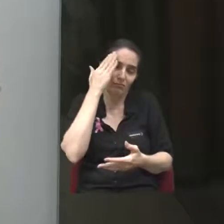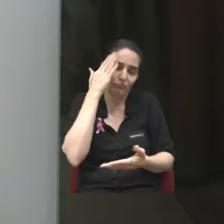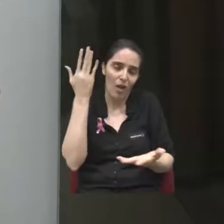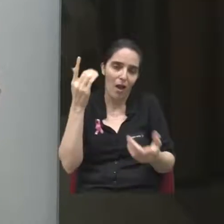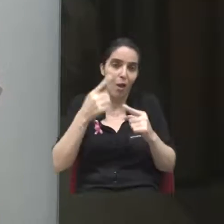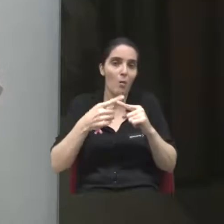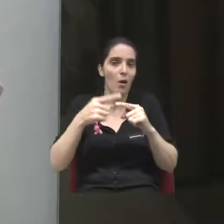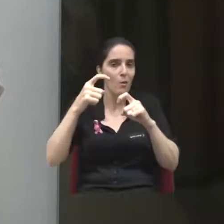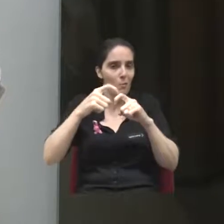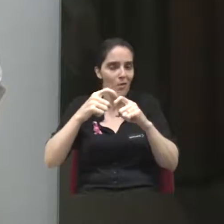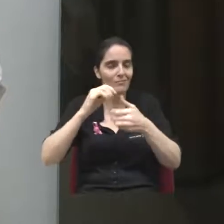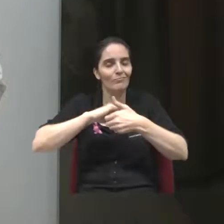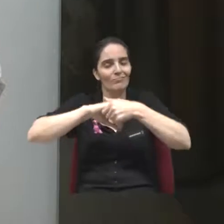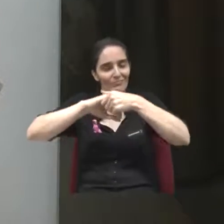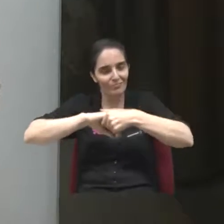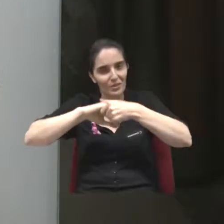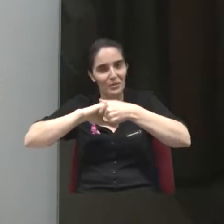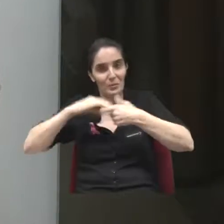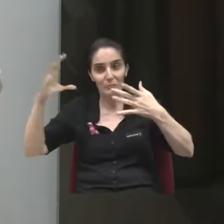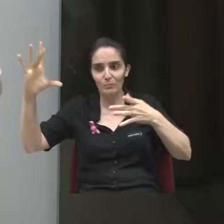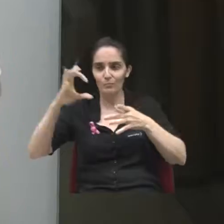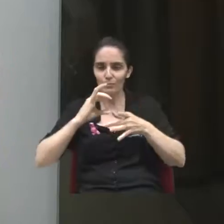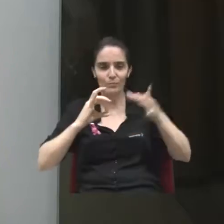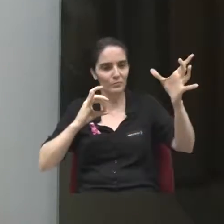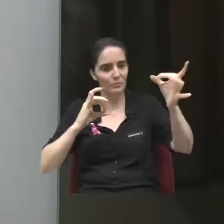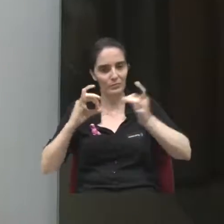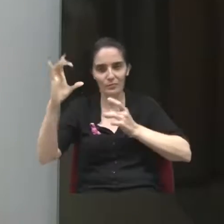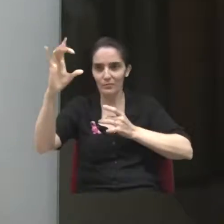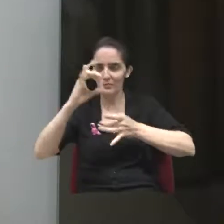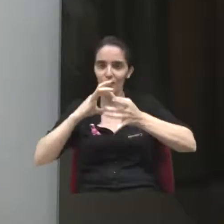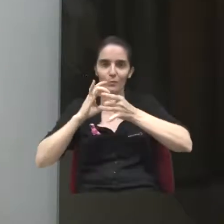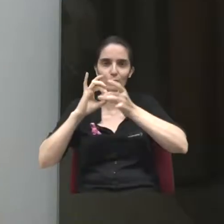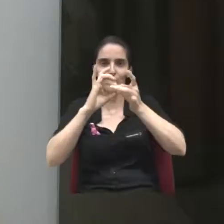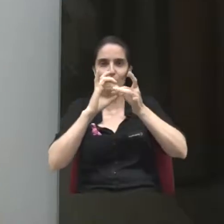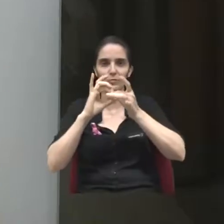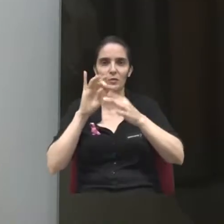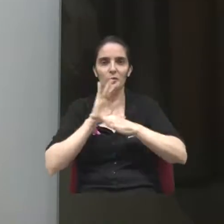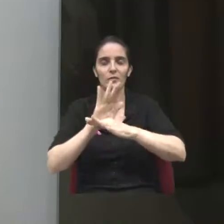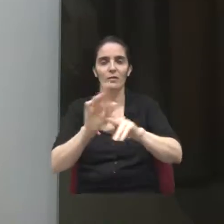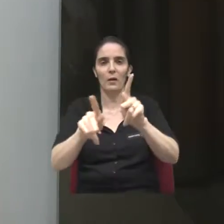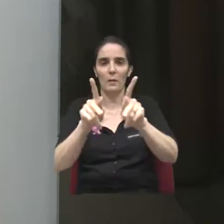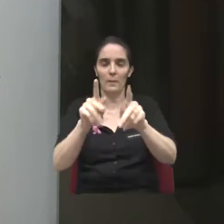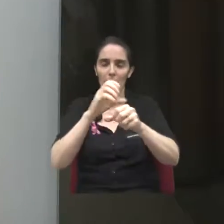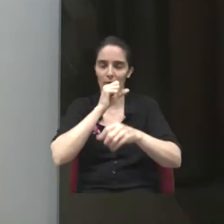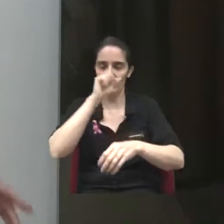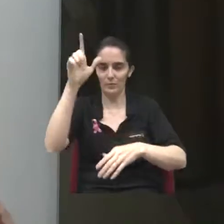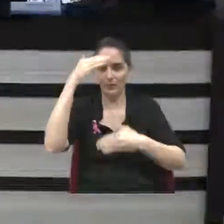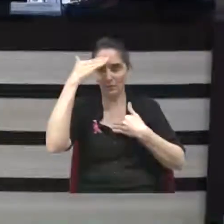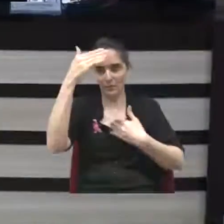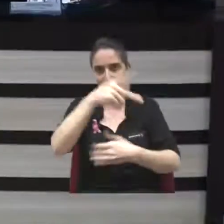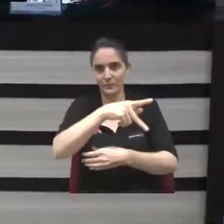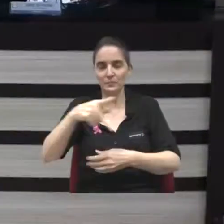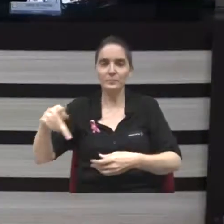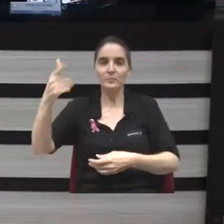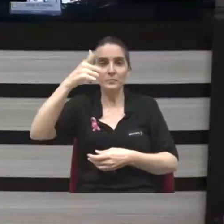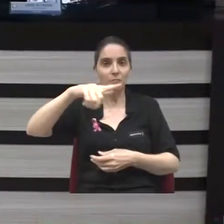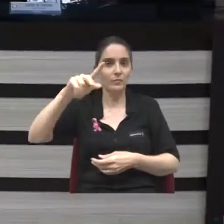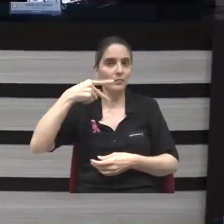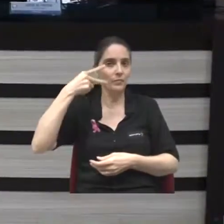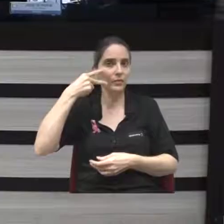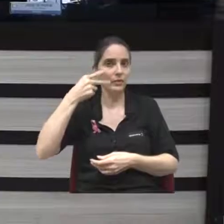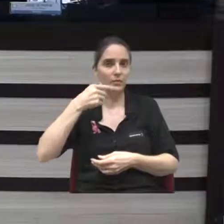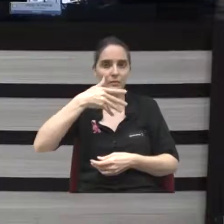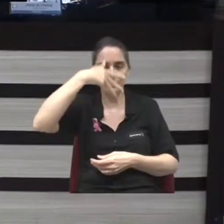vamos somando forças em prol da população de Limeira. Muito obrigado, senhor presidente. Vereador Toninho Franco.